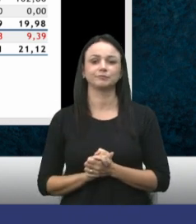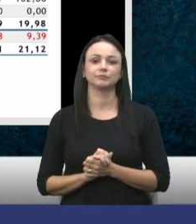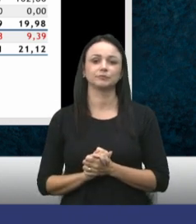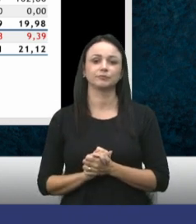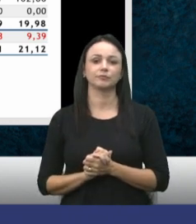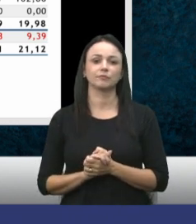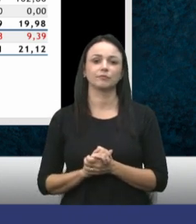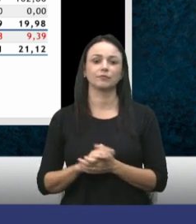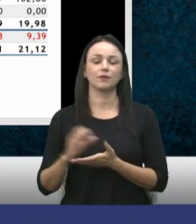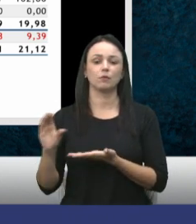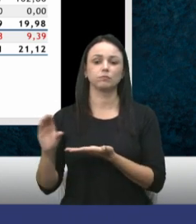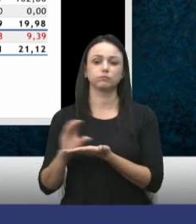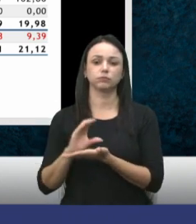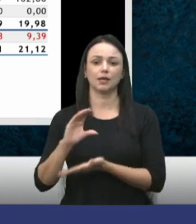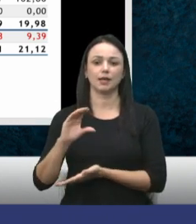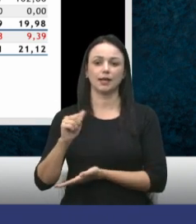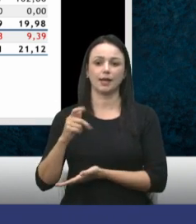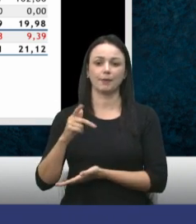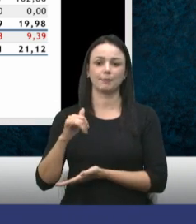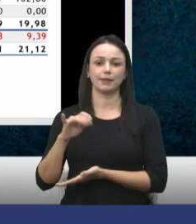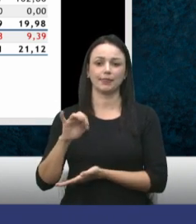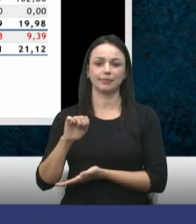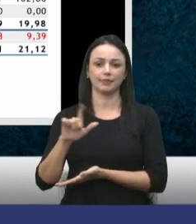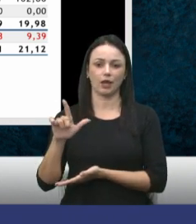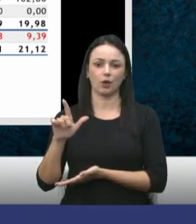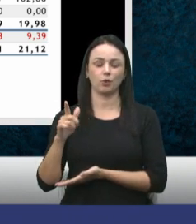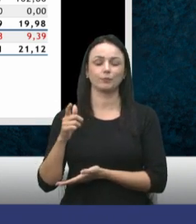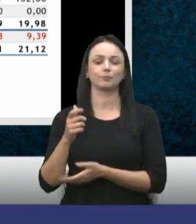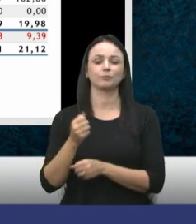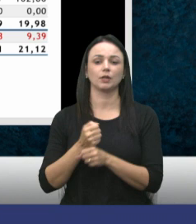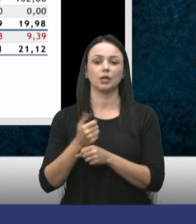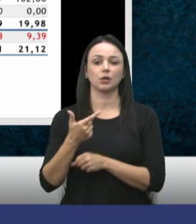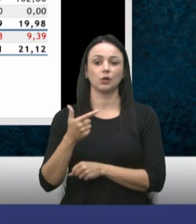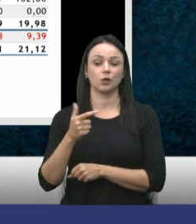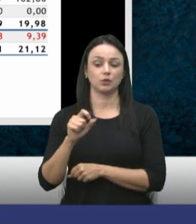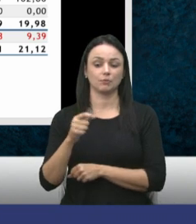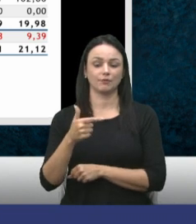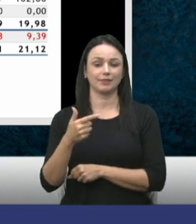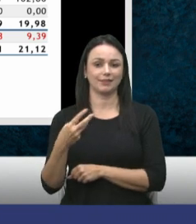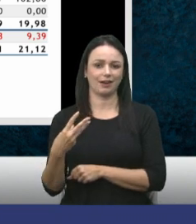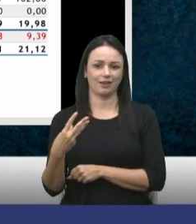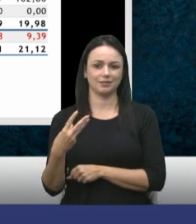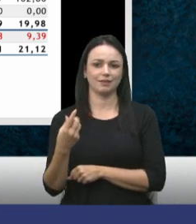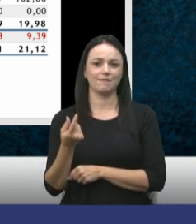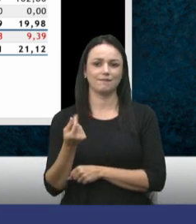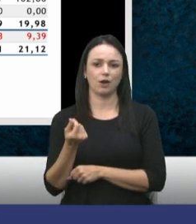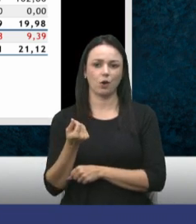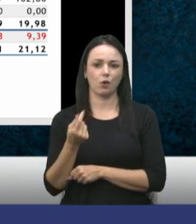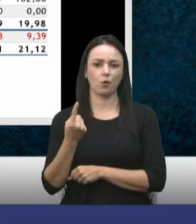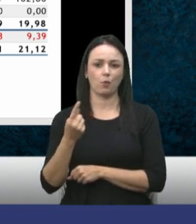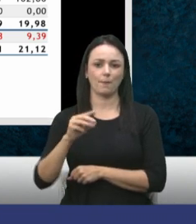Nas receitas de capital, tínhamos em 2023 um valor de R$